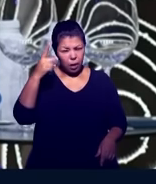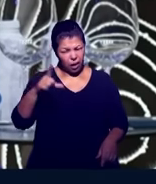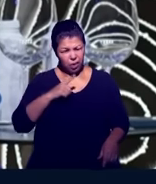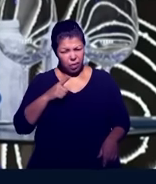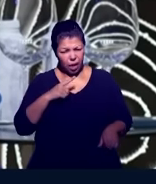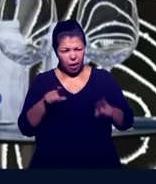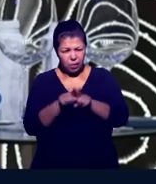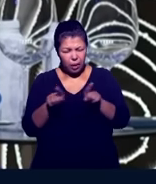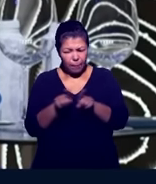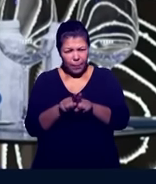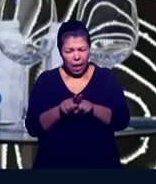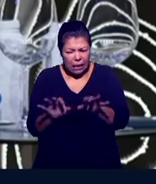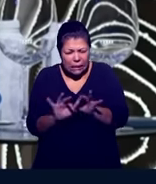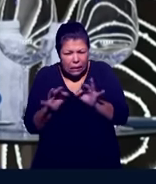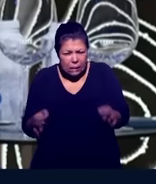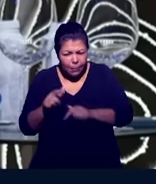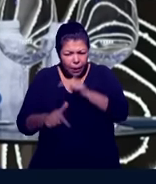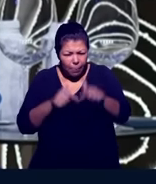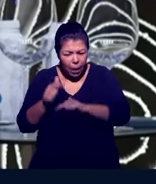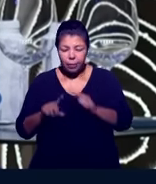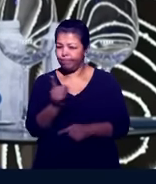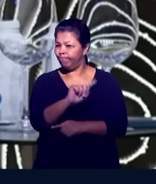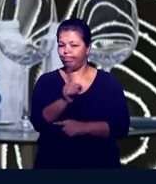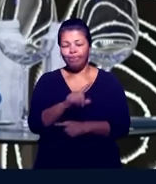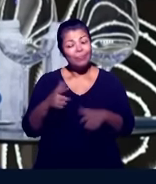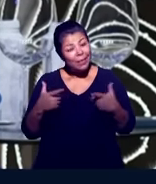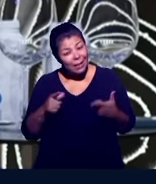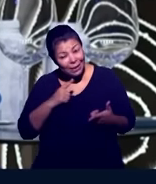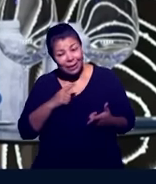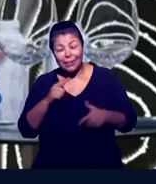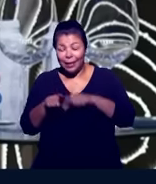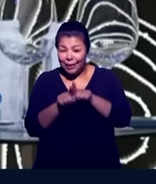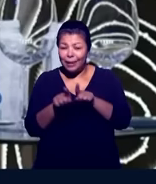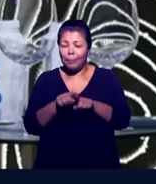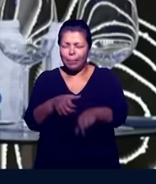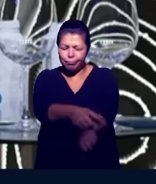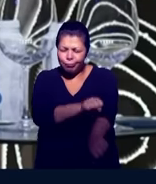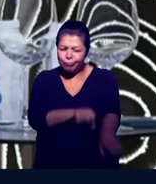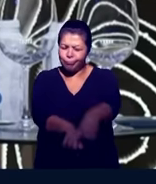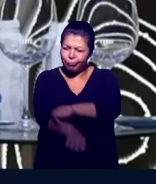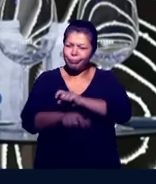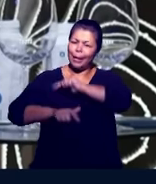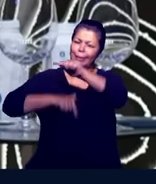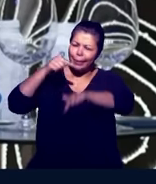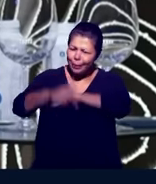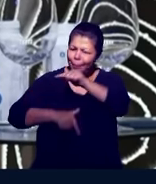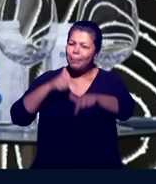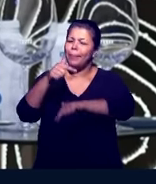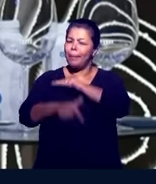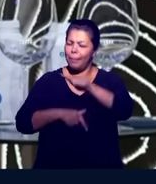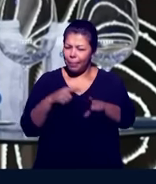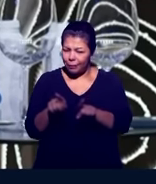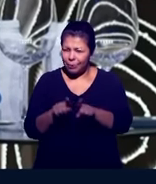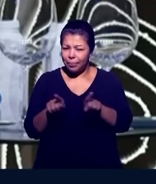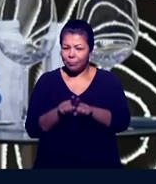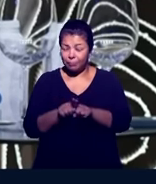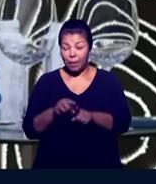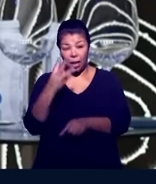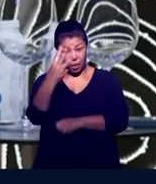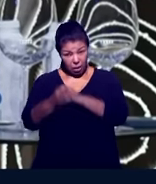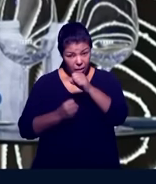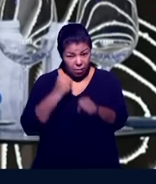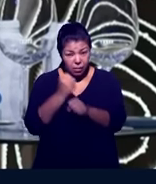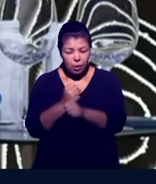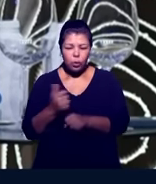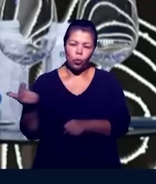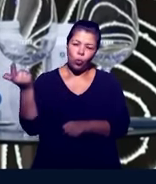tem muito trabalho de gente como ele como seron como Barreirinhas que em TR anos transformar a cidade